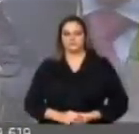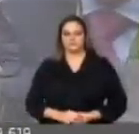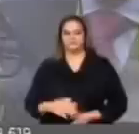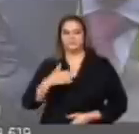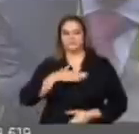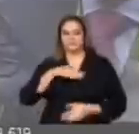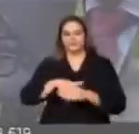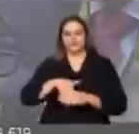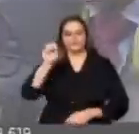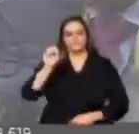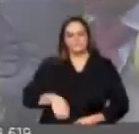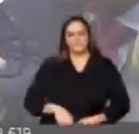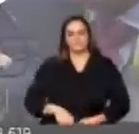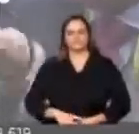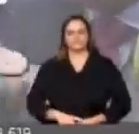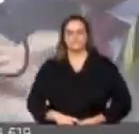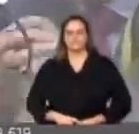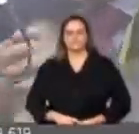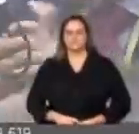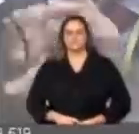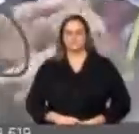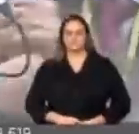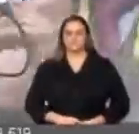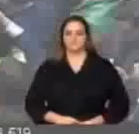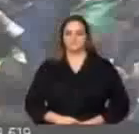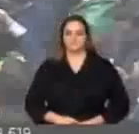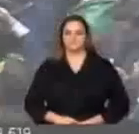Meu voto é sim, senhor presidente.